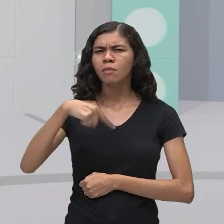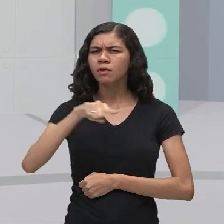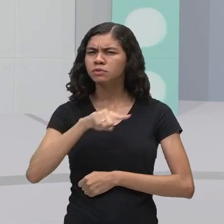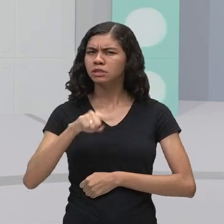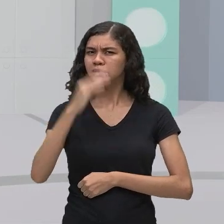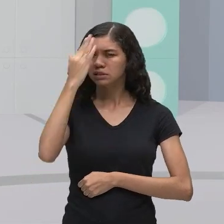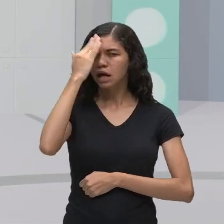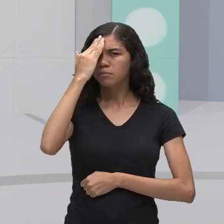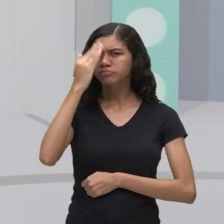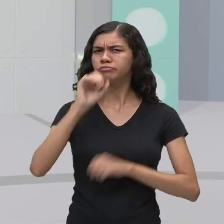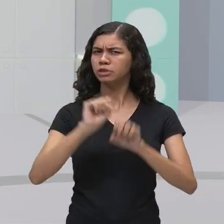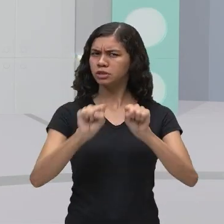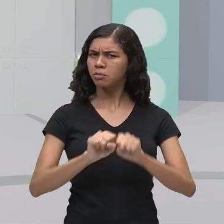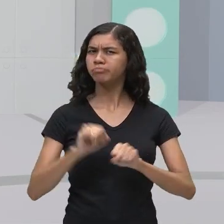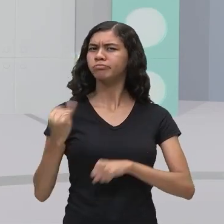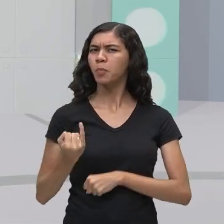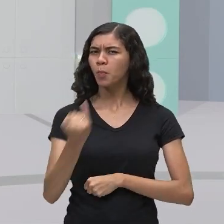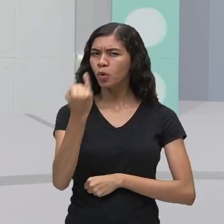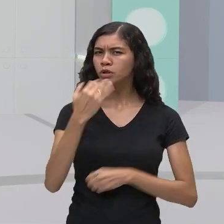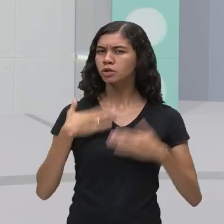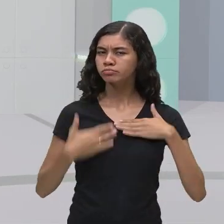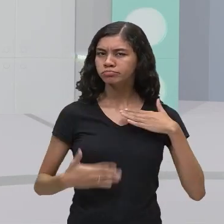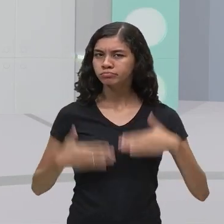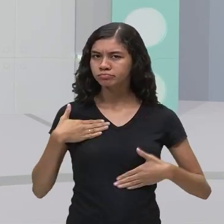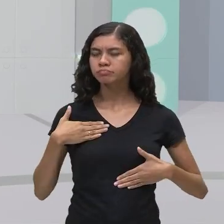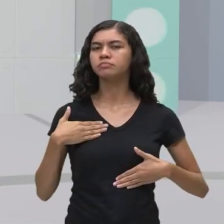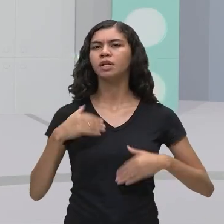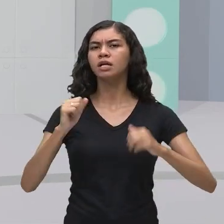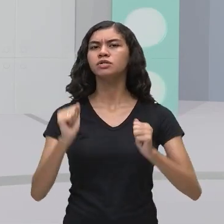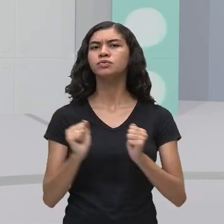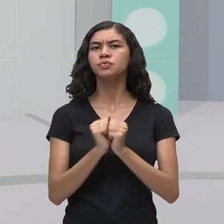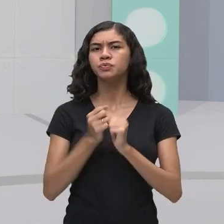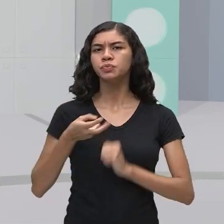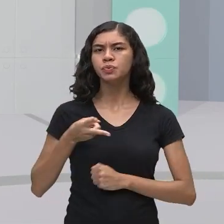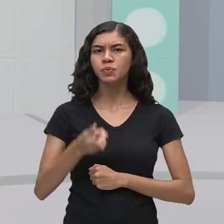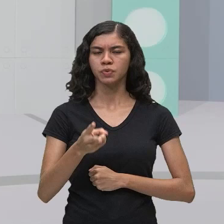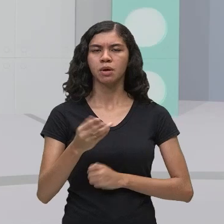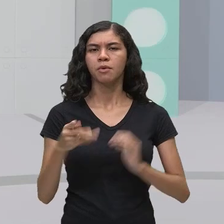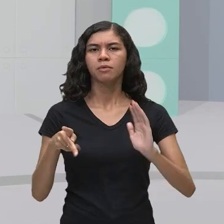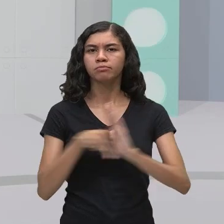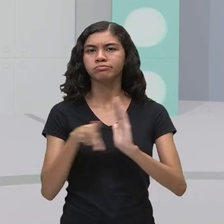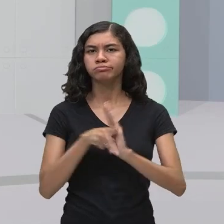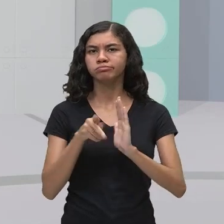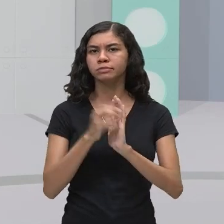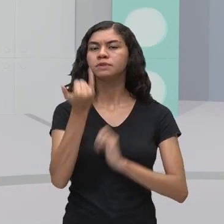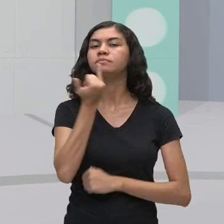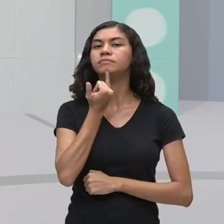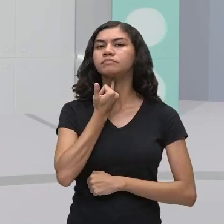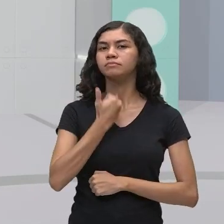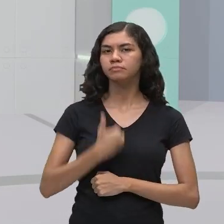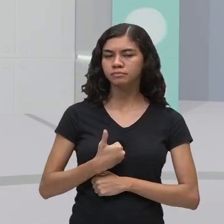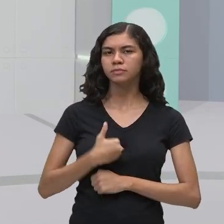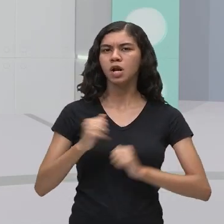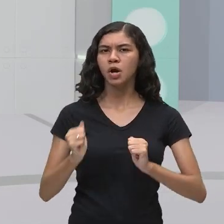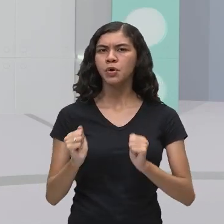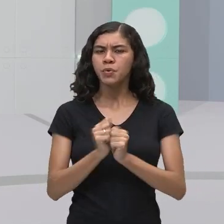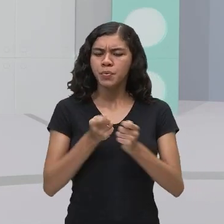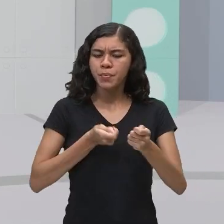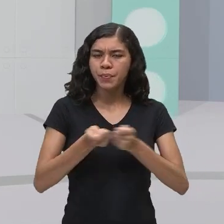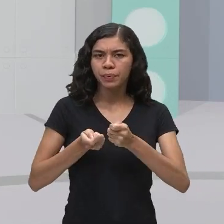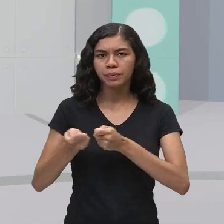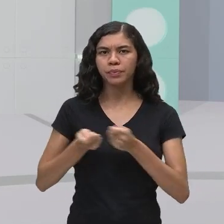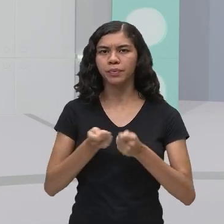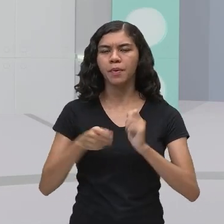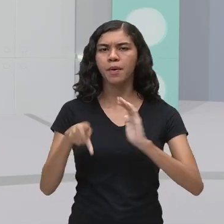uma ideia, o sistema endócrino atua em conjunto com o sistema nervoso e juntos eles controlam e regulam